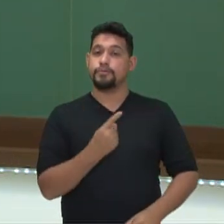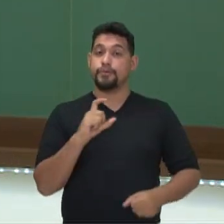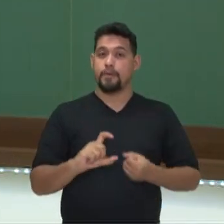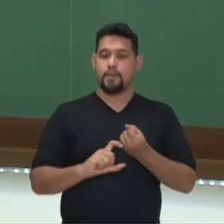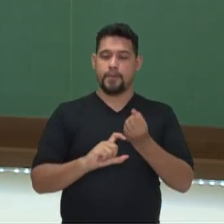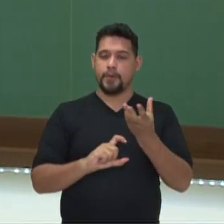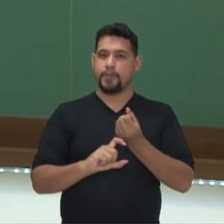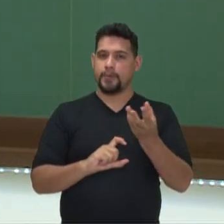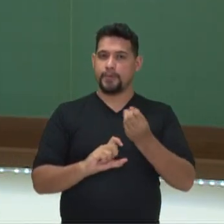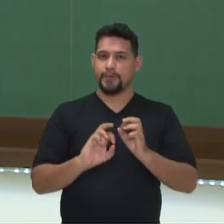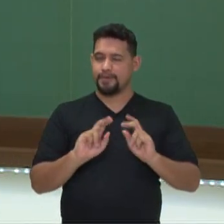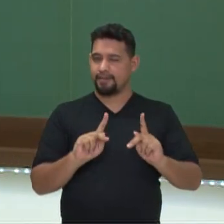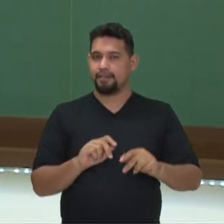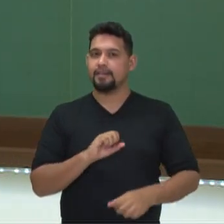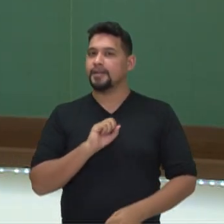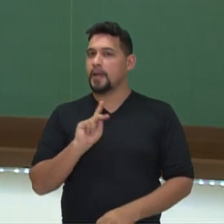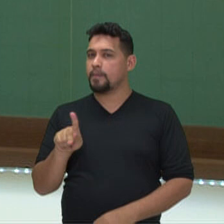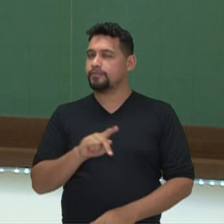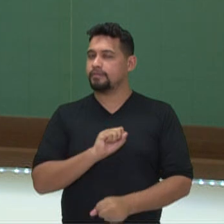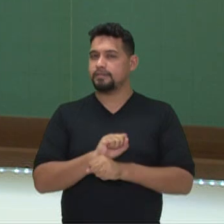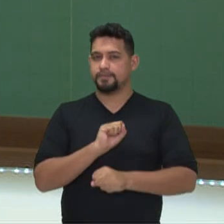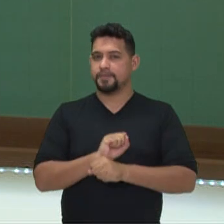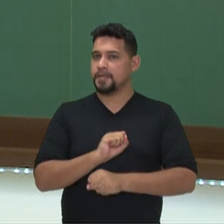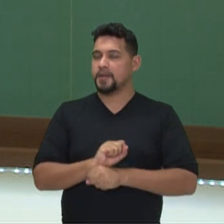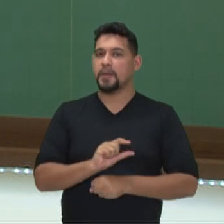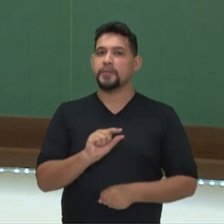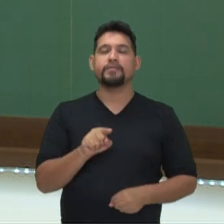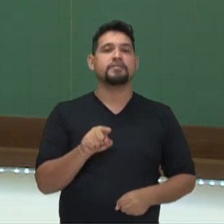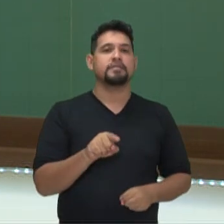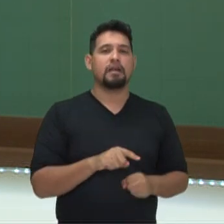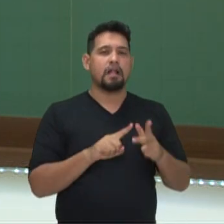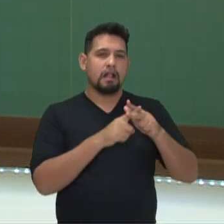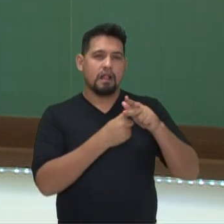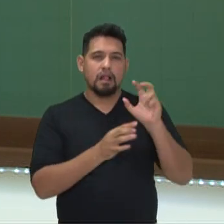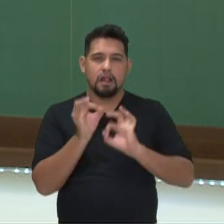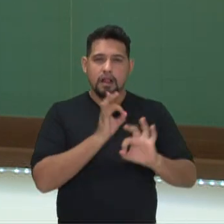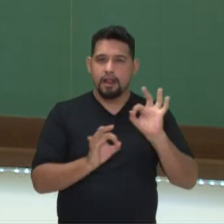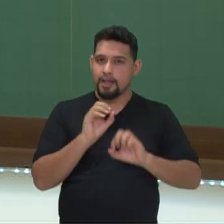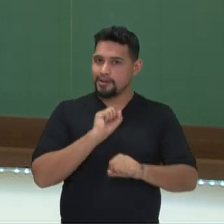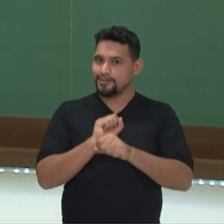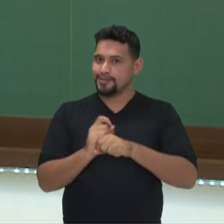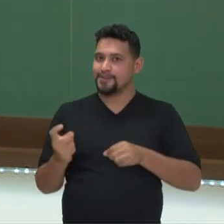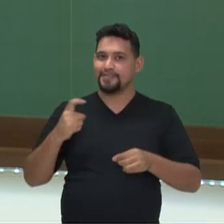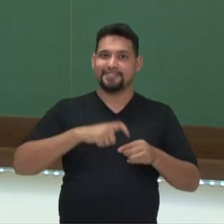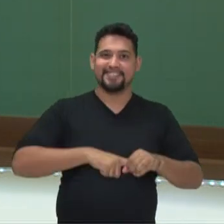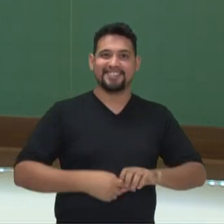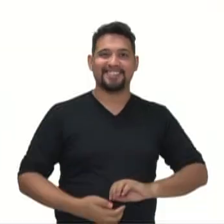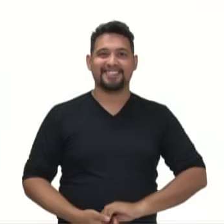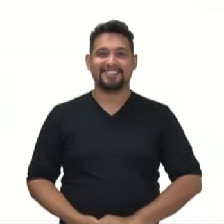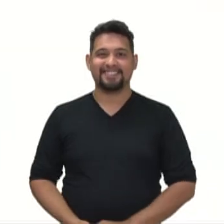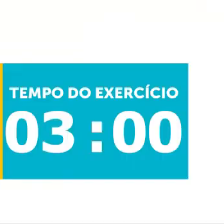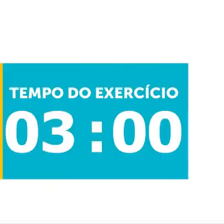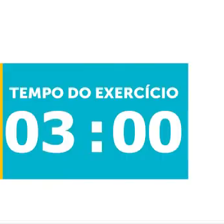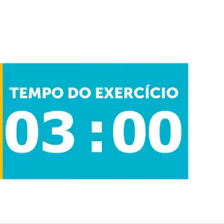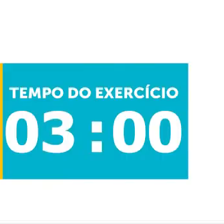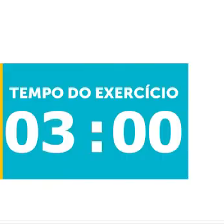expoente, ok? Então, a professora vai dar um tempinho para vocês resolverem e já voltamos.